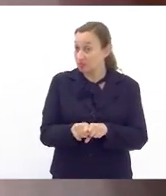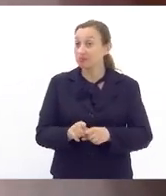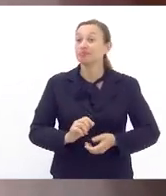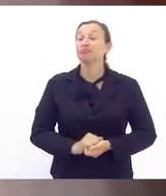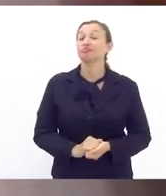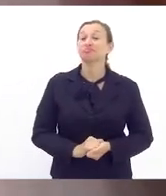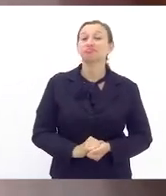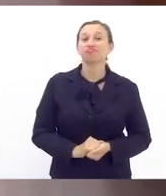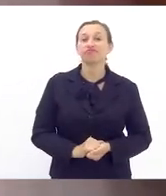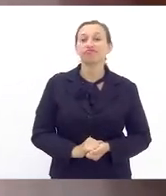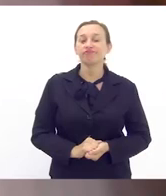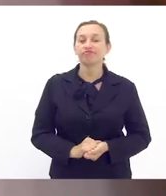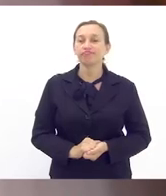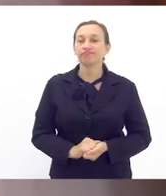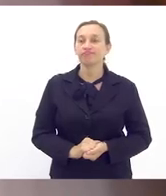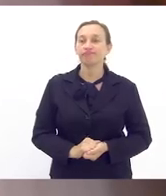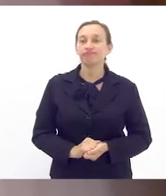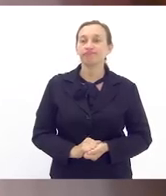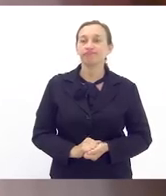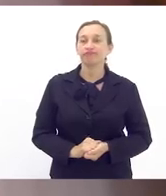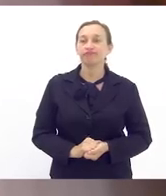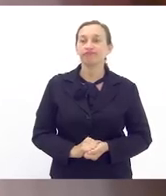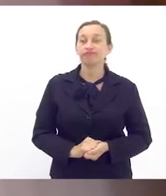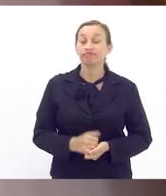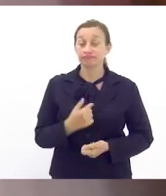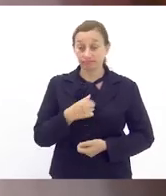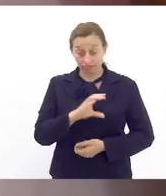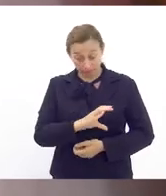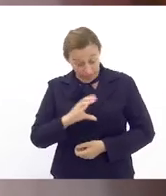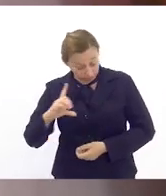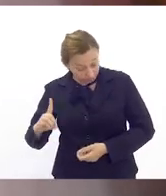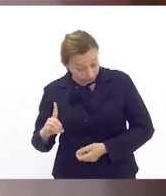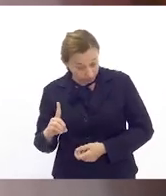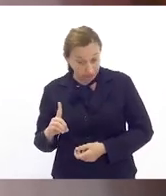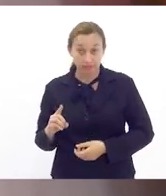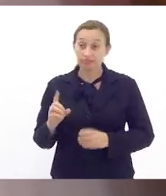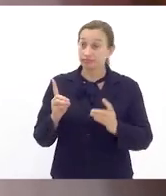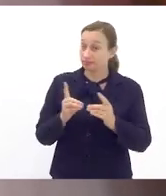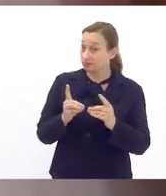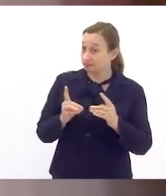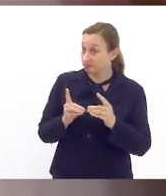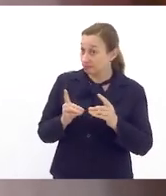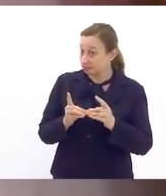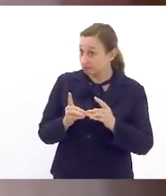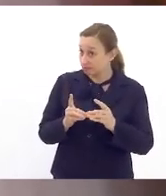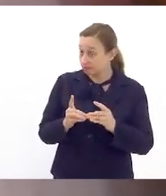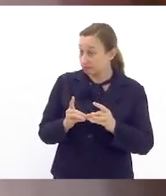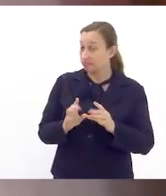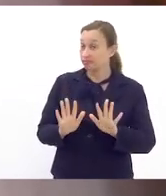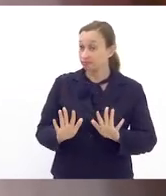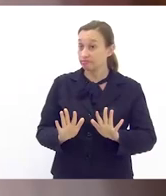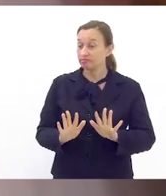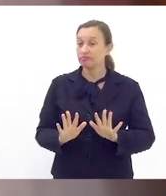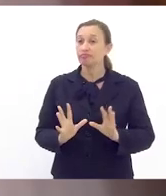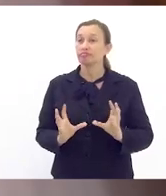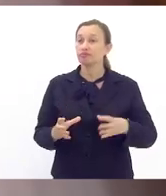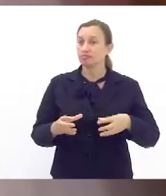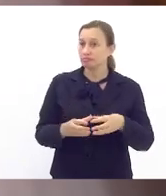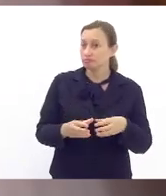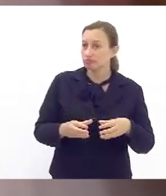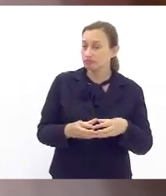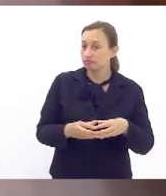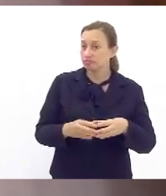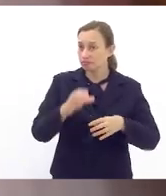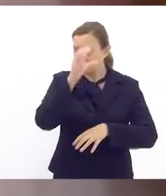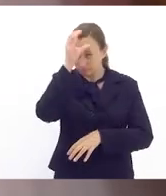Defesa do Consumidor eu coordeno o atendimento Itinerante a comissão deve ser consumidor ela